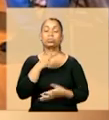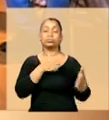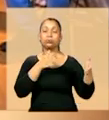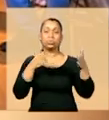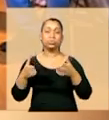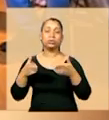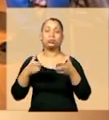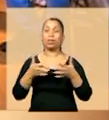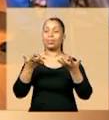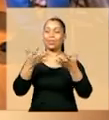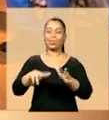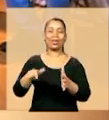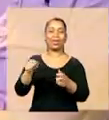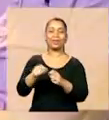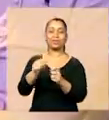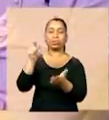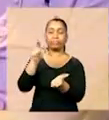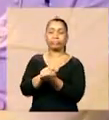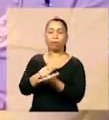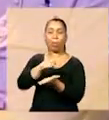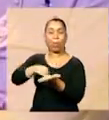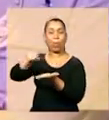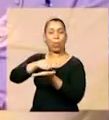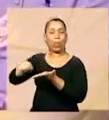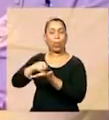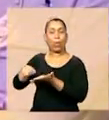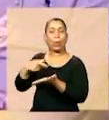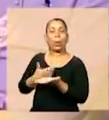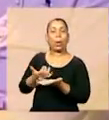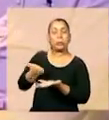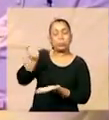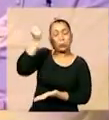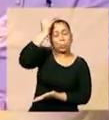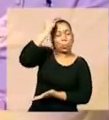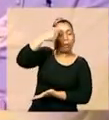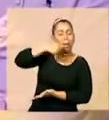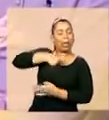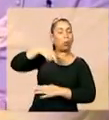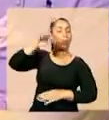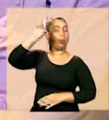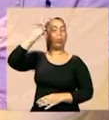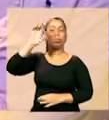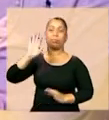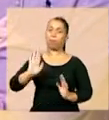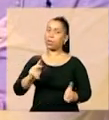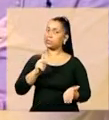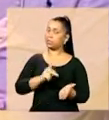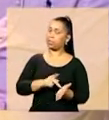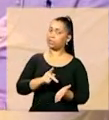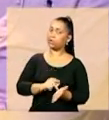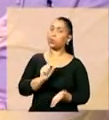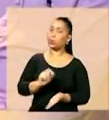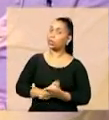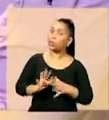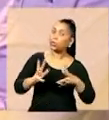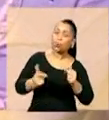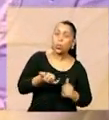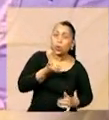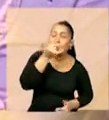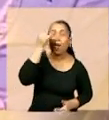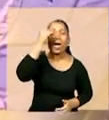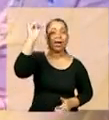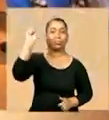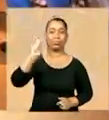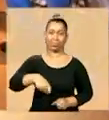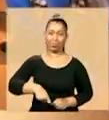não quer fazer notificação porque ele se sente culpado por ter se acidentado. Quando, na verdade, nós sabemos que todo acidente pode